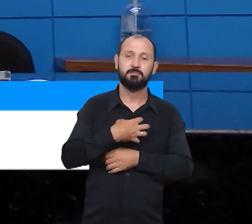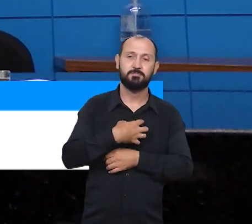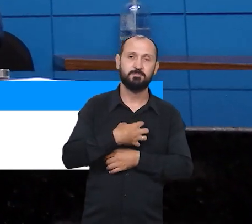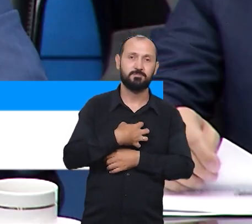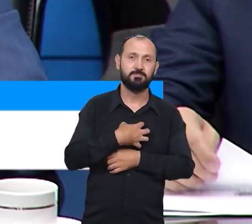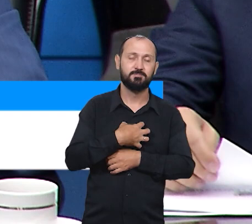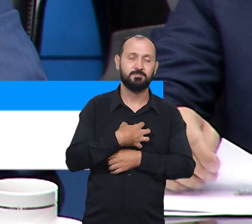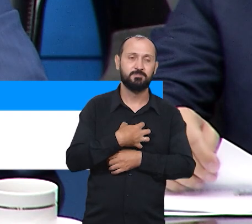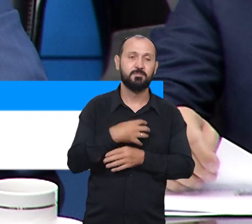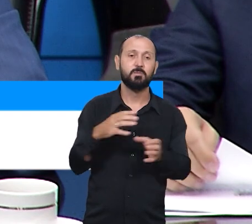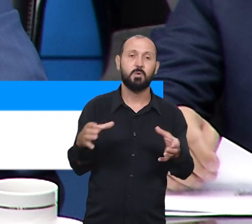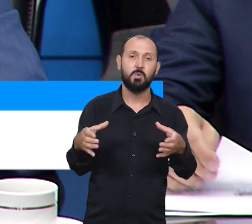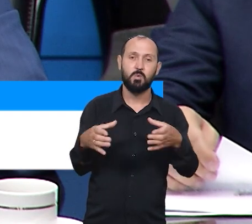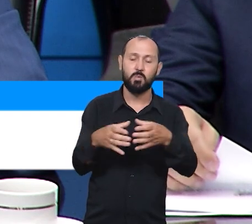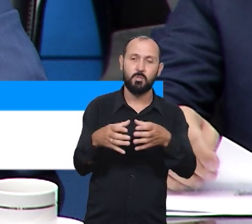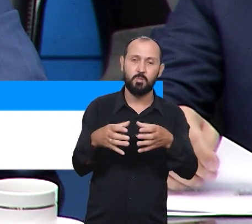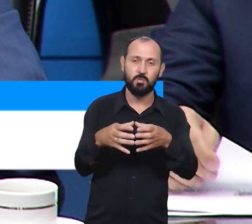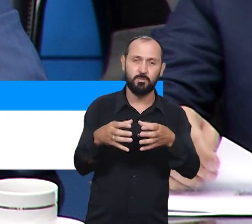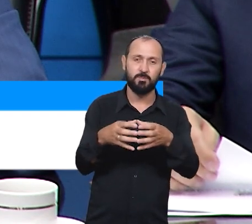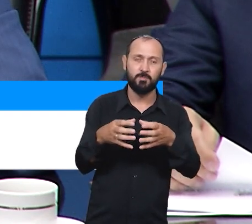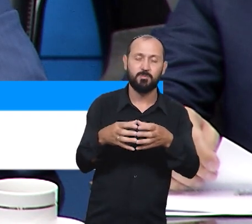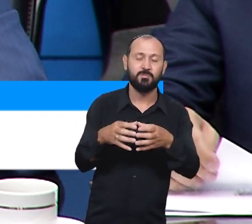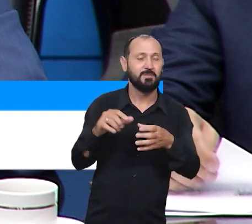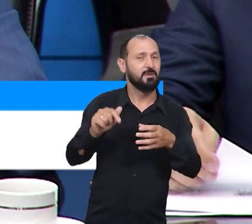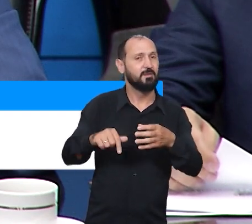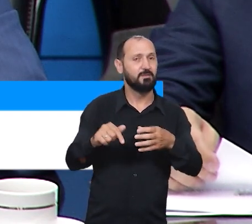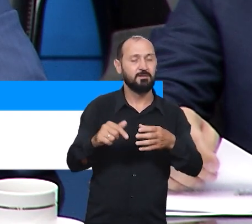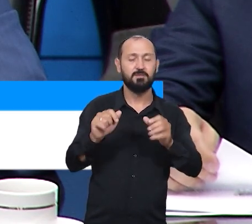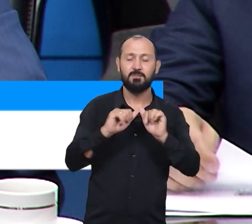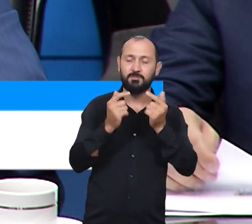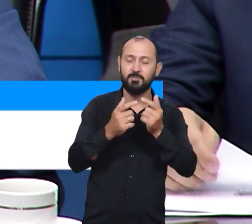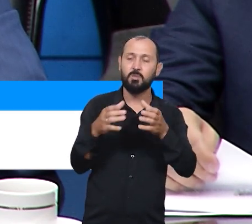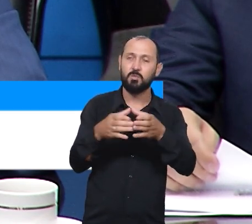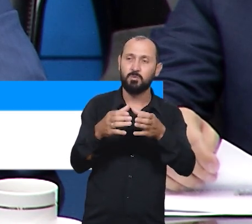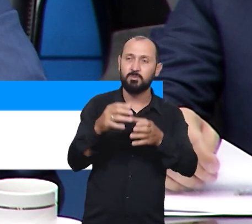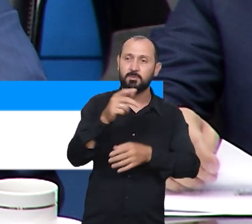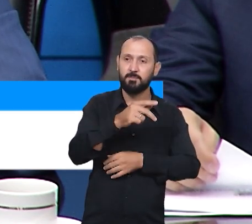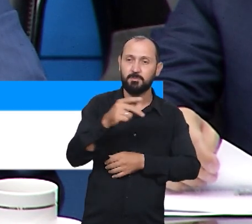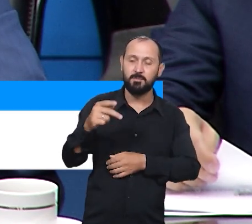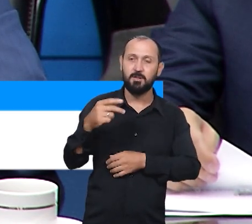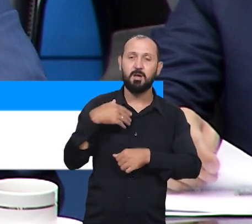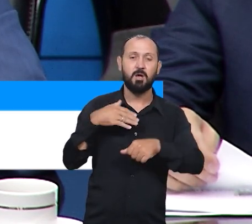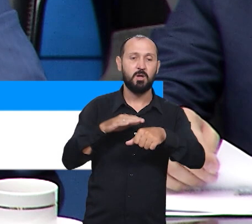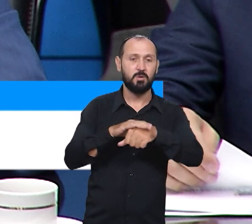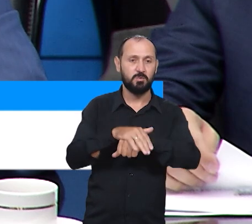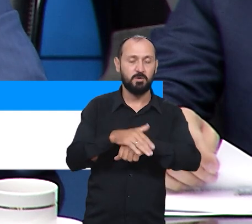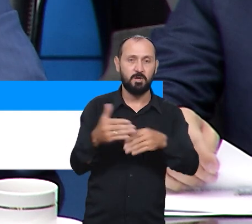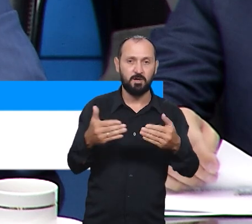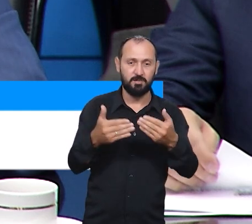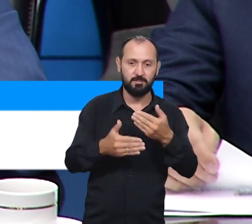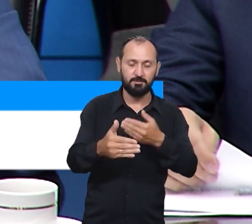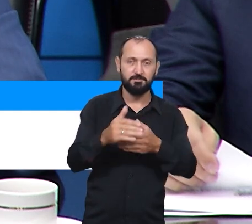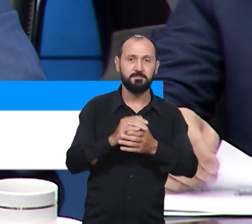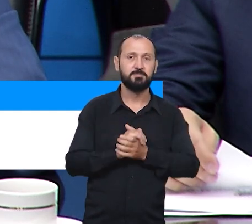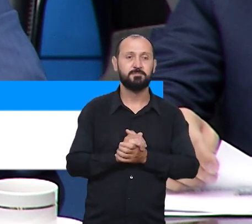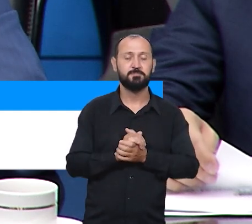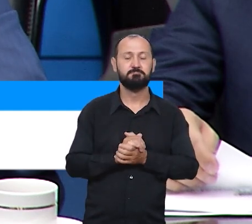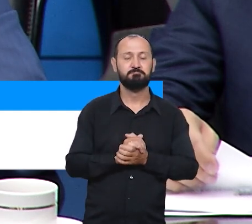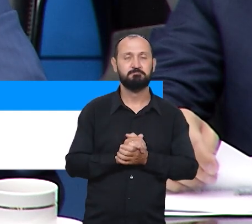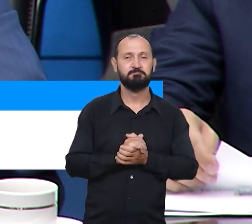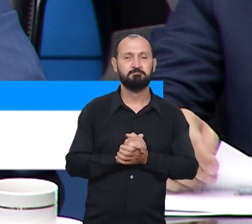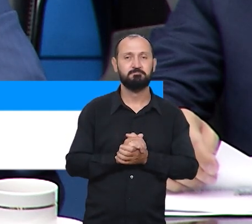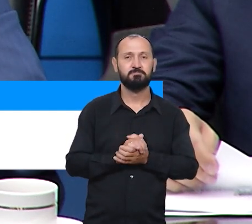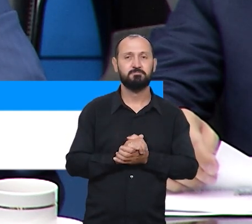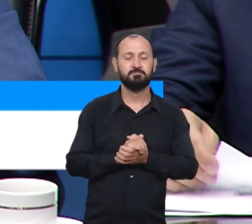Leis. Nosso sentimento, viu, Paulinho? A toda a equipe da casa, o pessoal da presidência que passou a noite